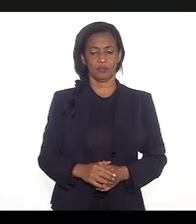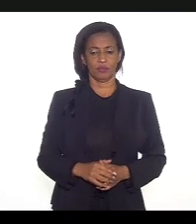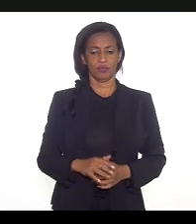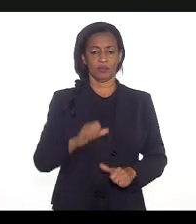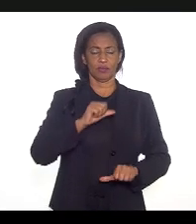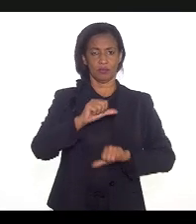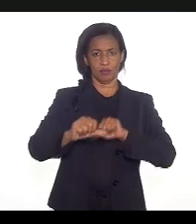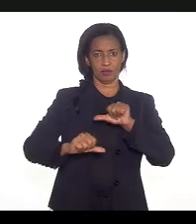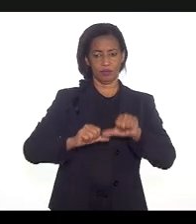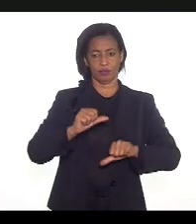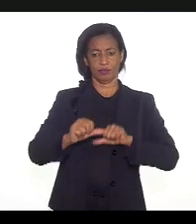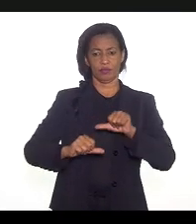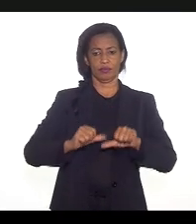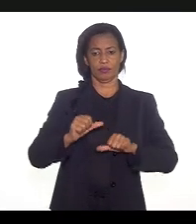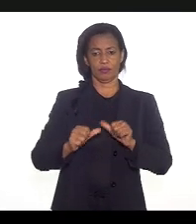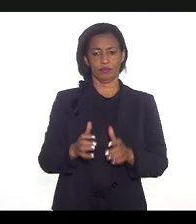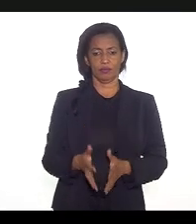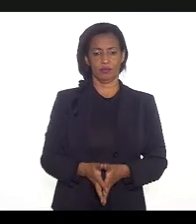tornou...